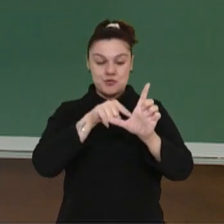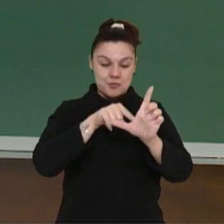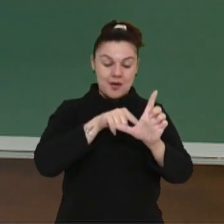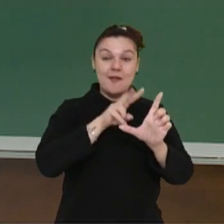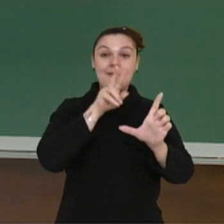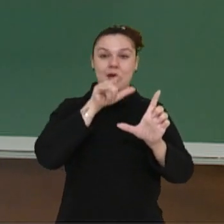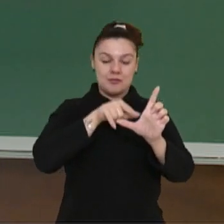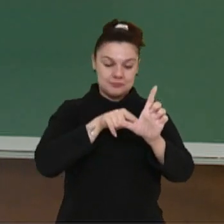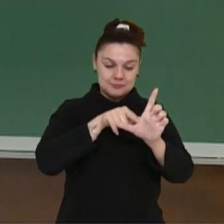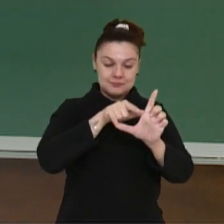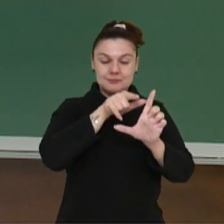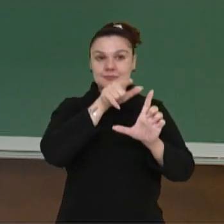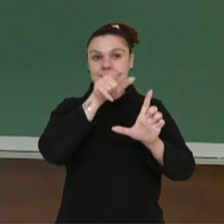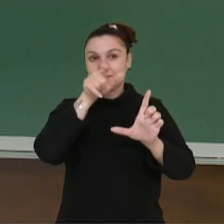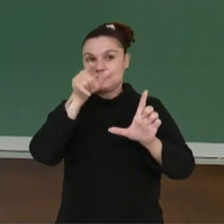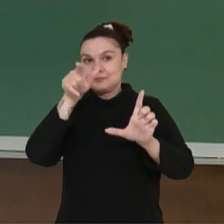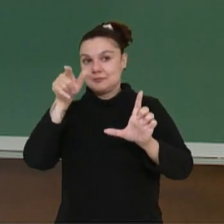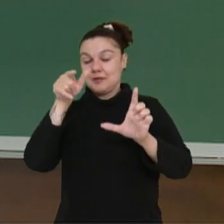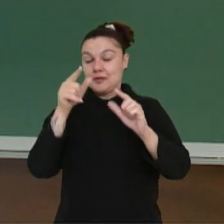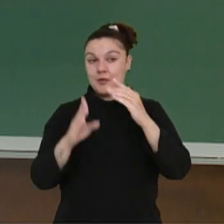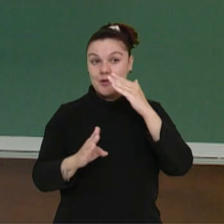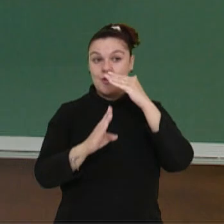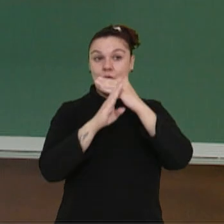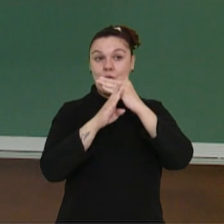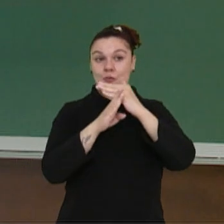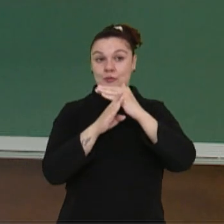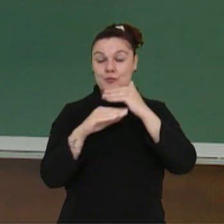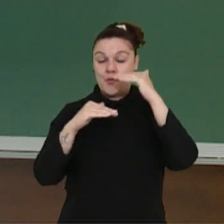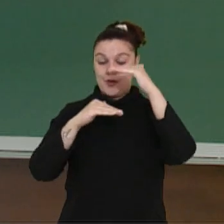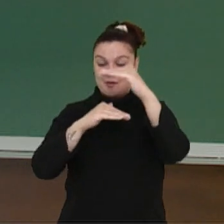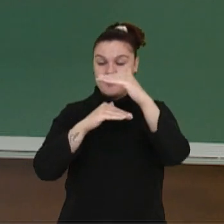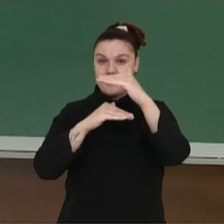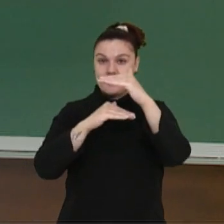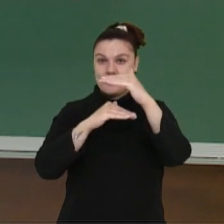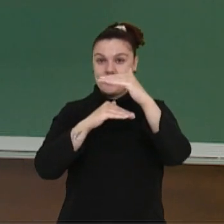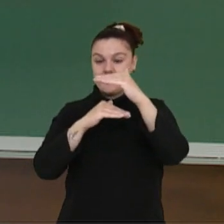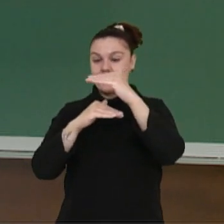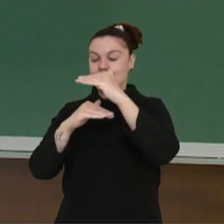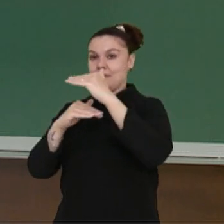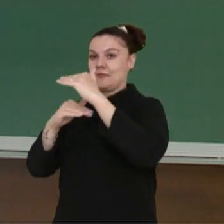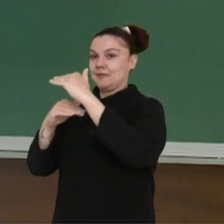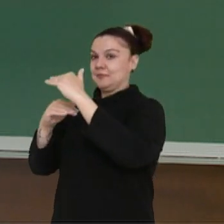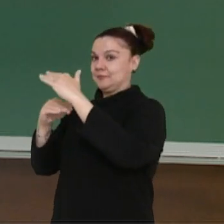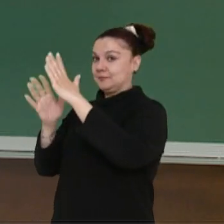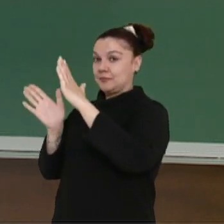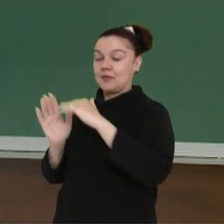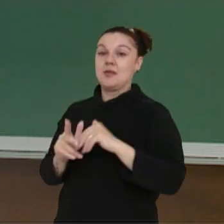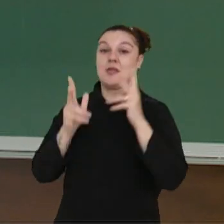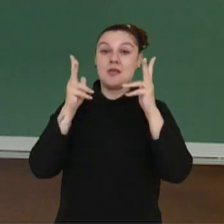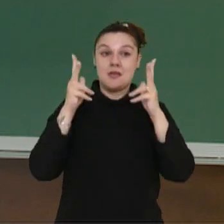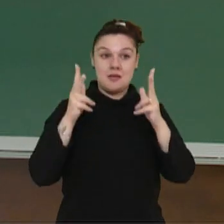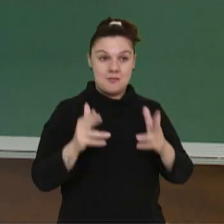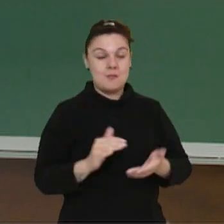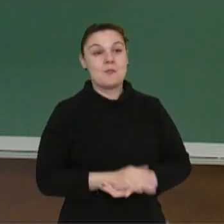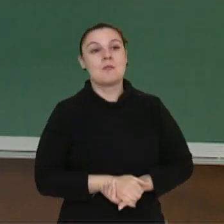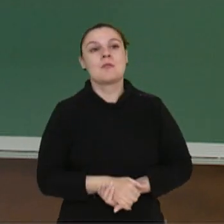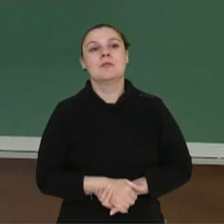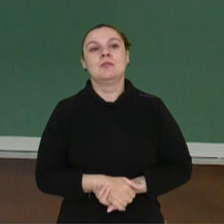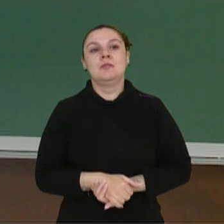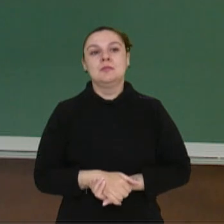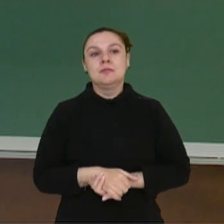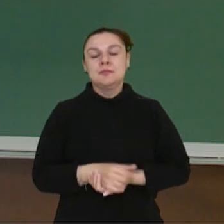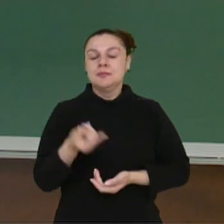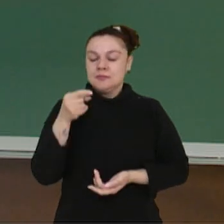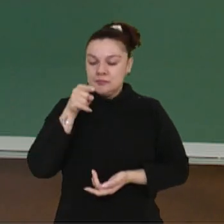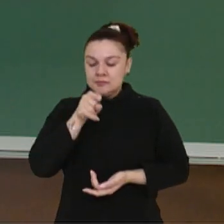mas que ele vai aumentando. E quando ele chega no momento de equilíbrio, as duas retas aqui ficam paralelas. A partir